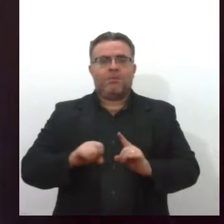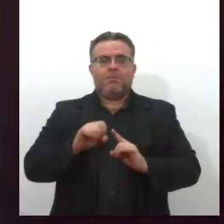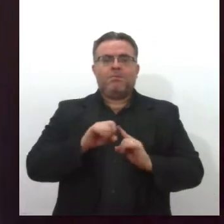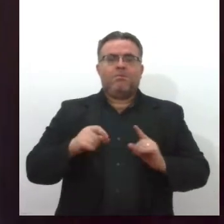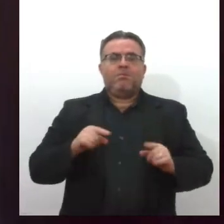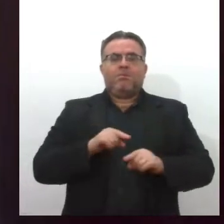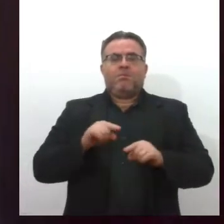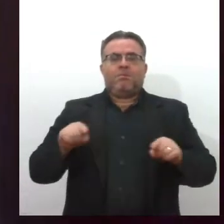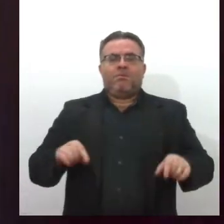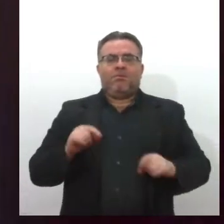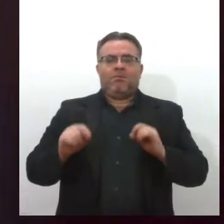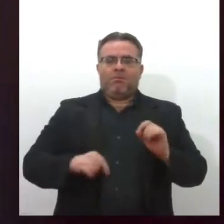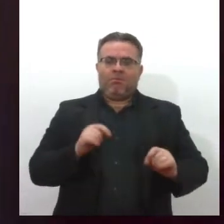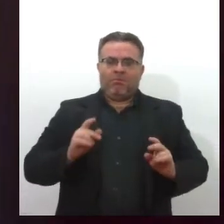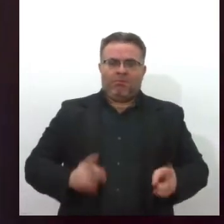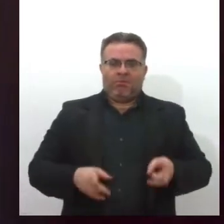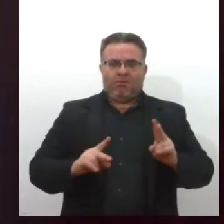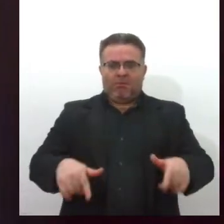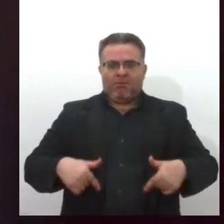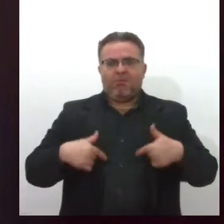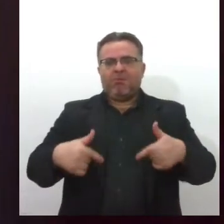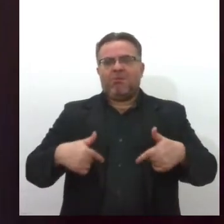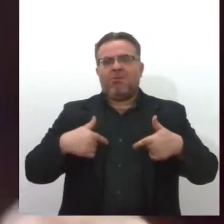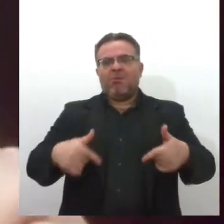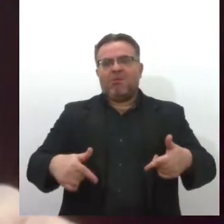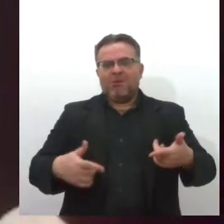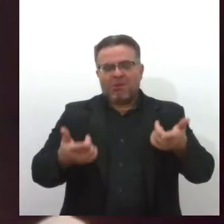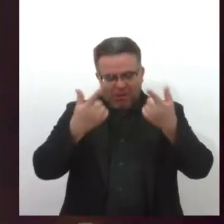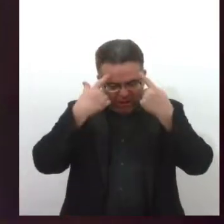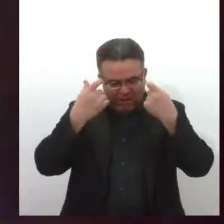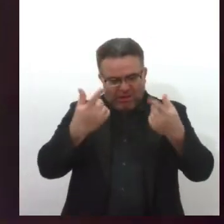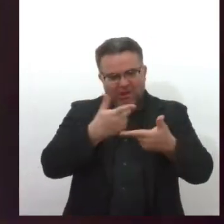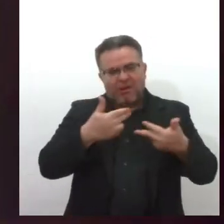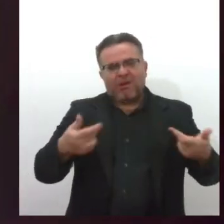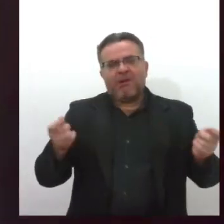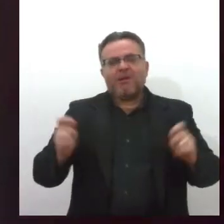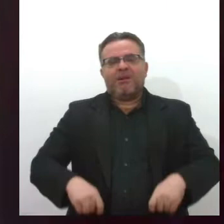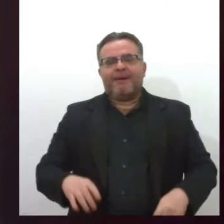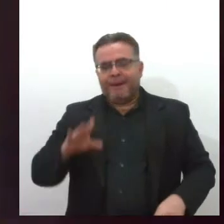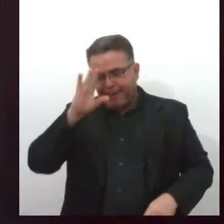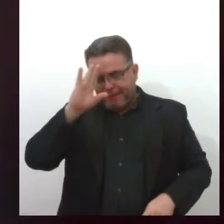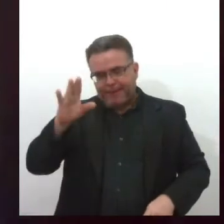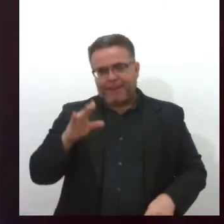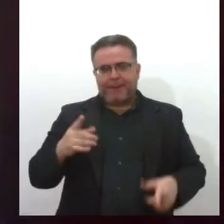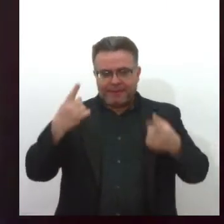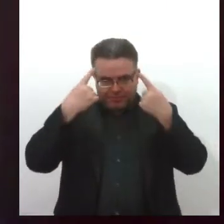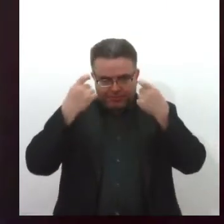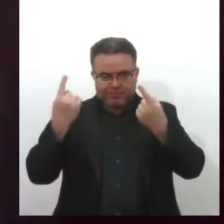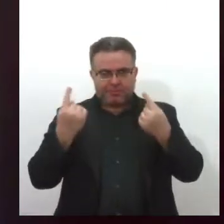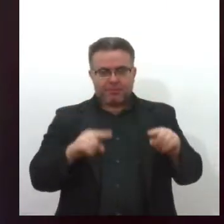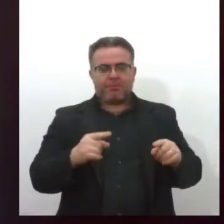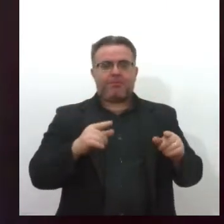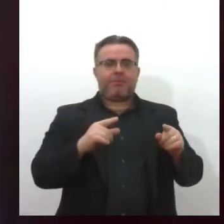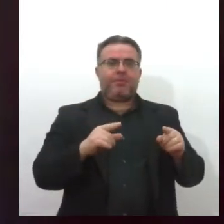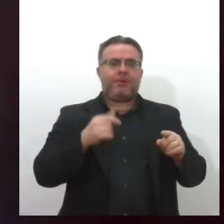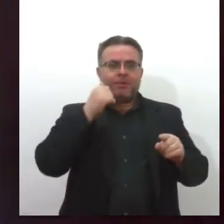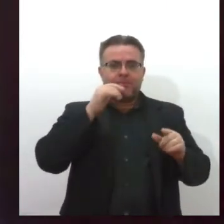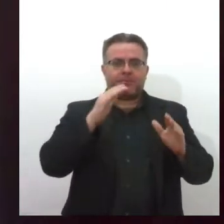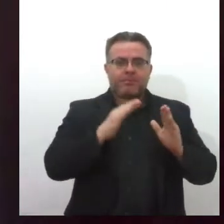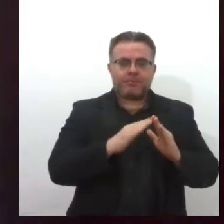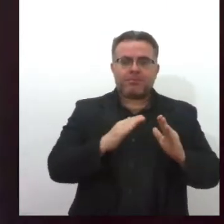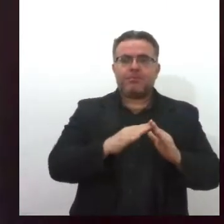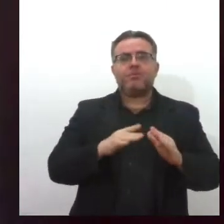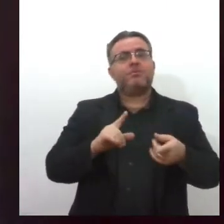especificamente esse enfrentamento à violência, especialmente a violência doméstica, não só contra a mulher, mas